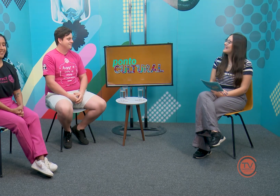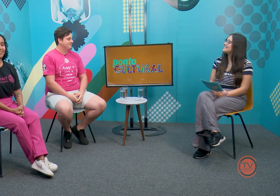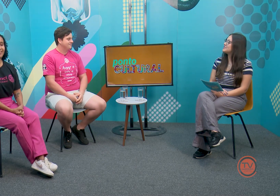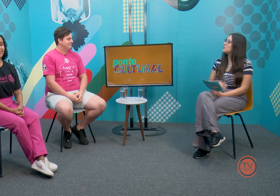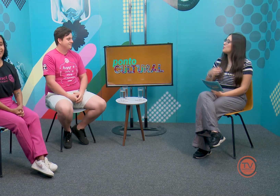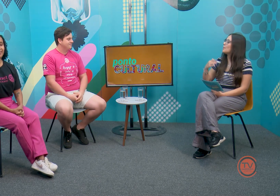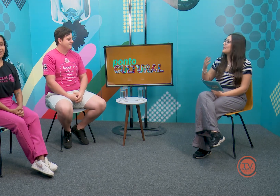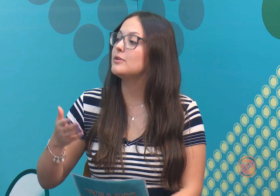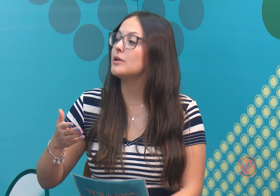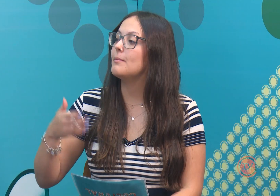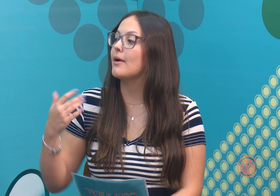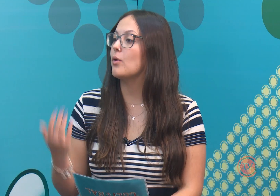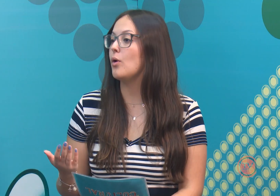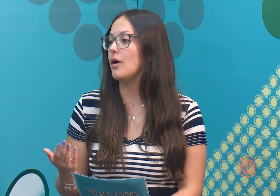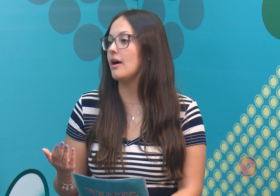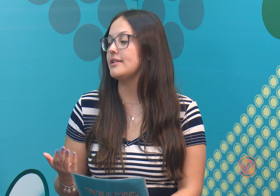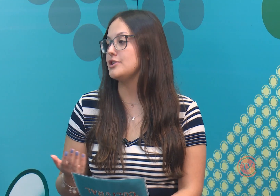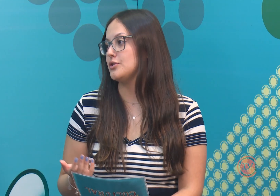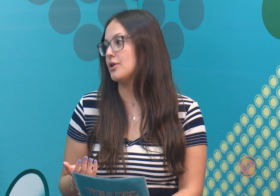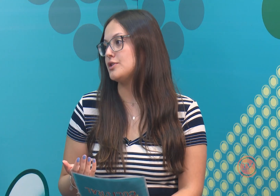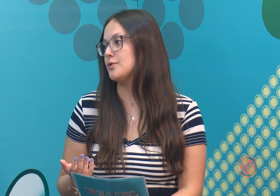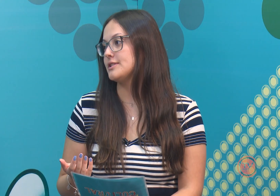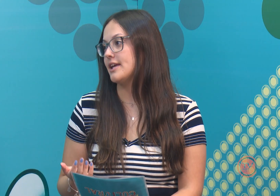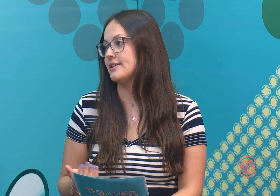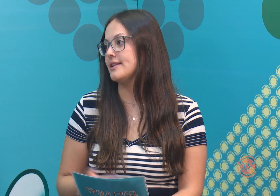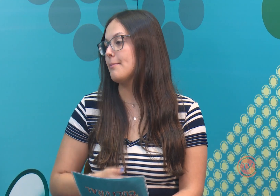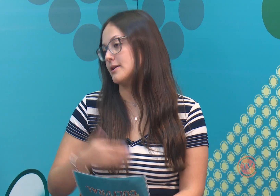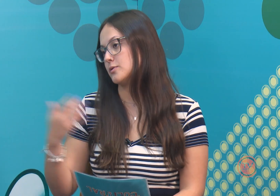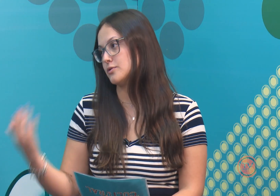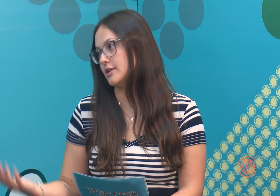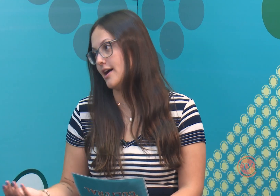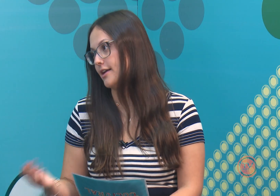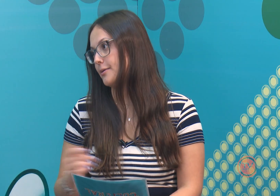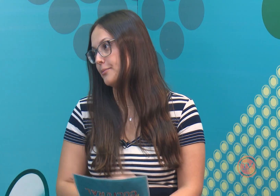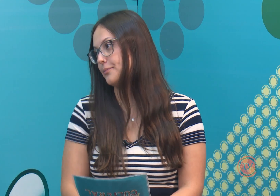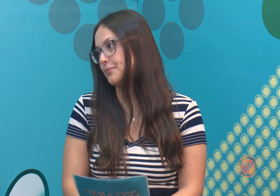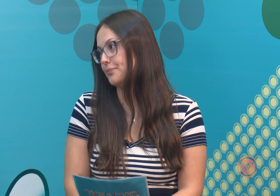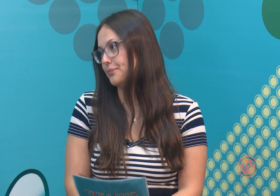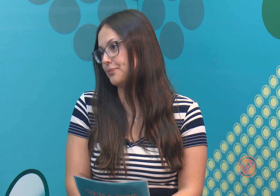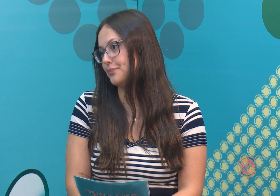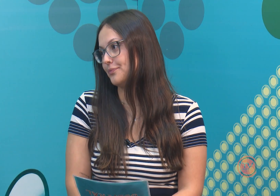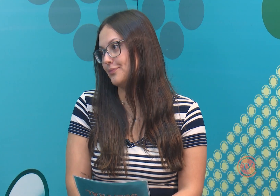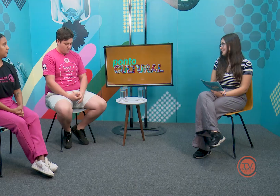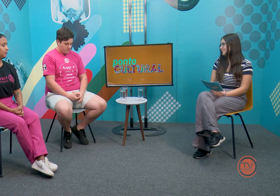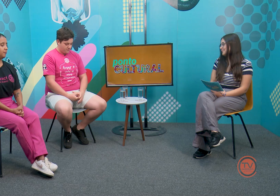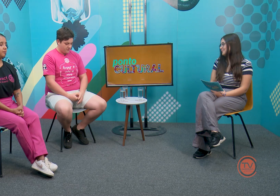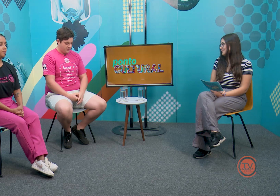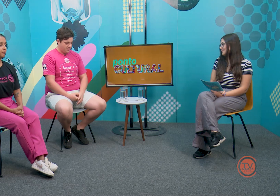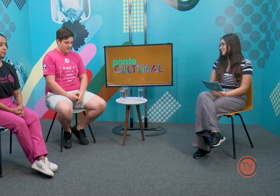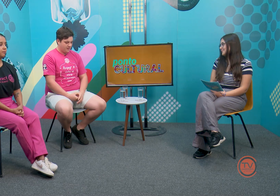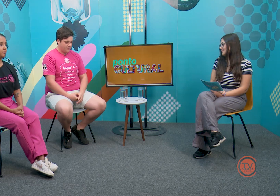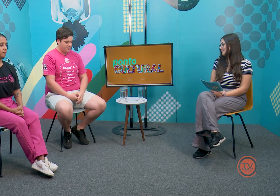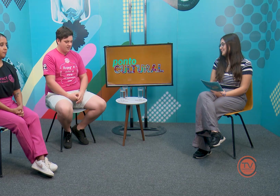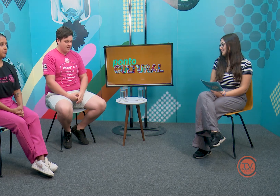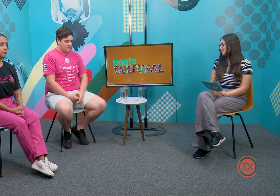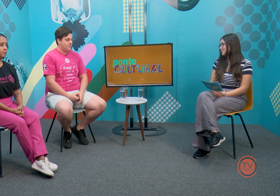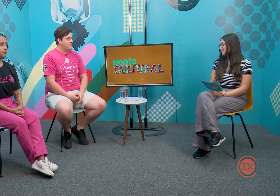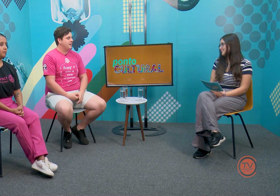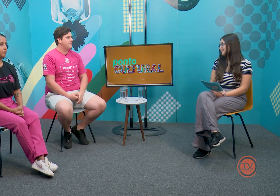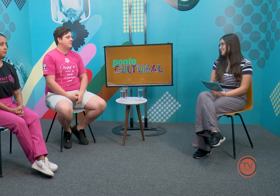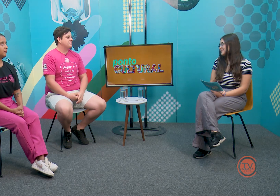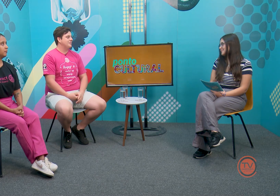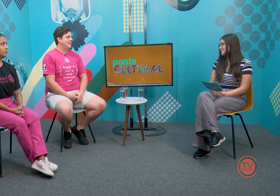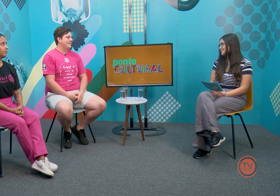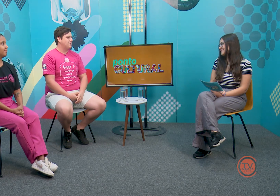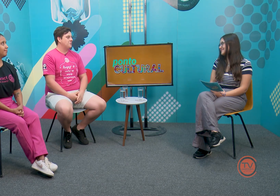E existe algum momento que marcou a trajetória de vocês da Páscoa Solidária? O meu foi minha